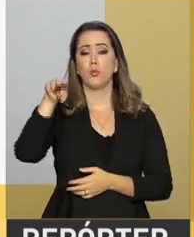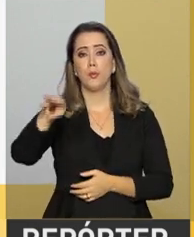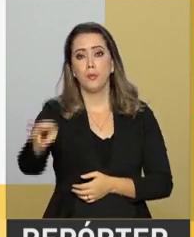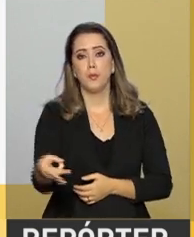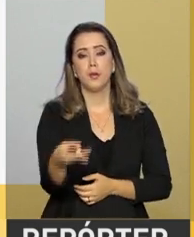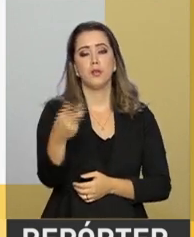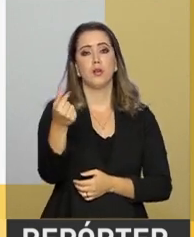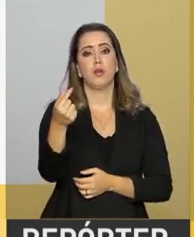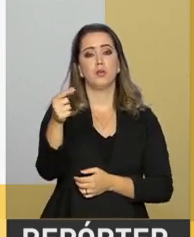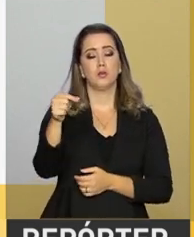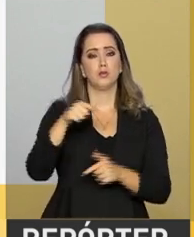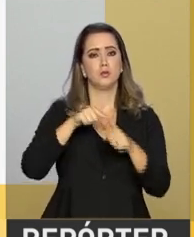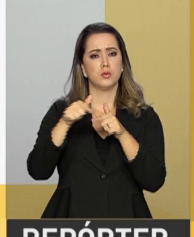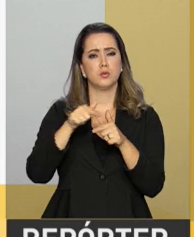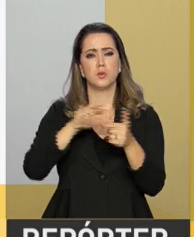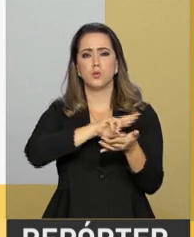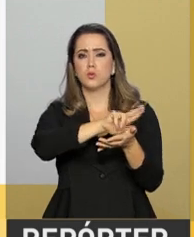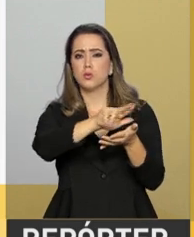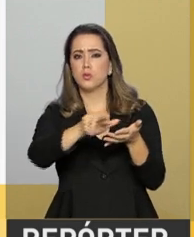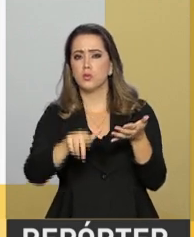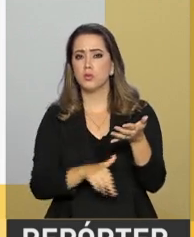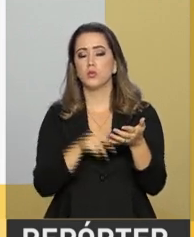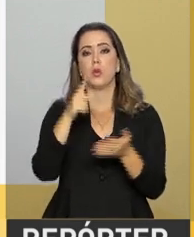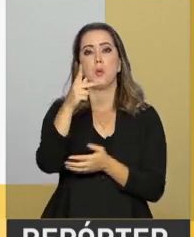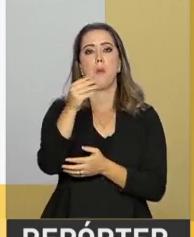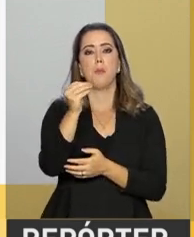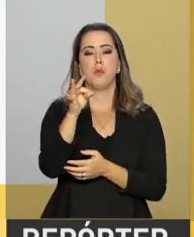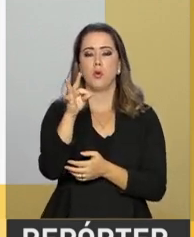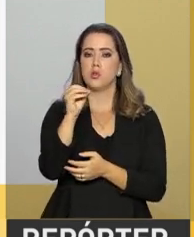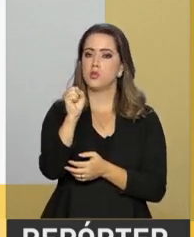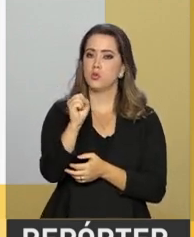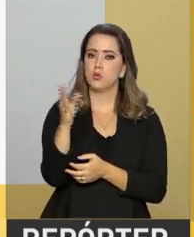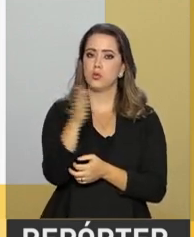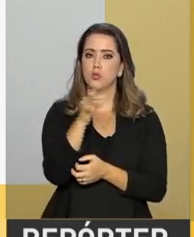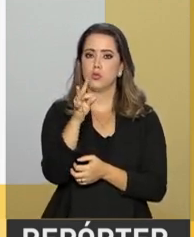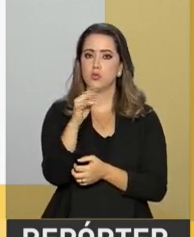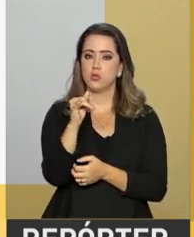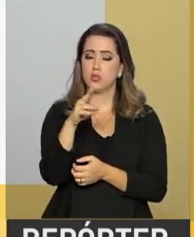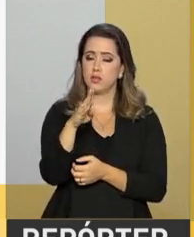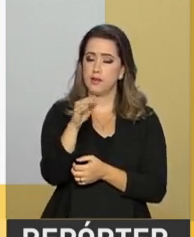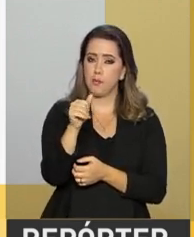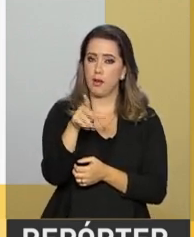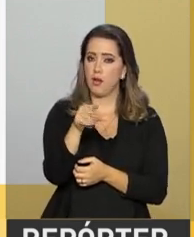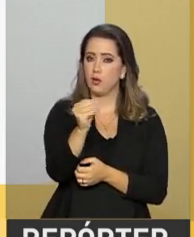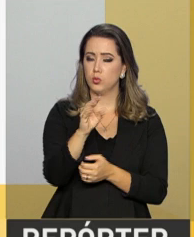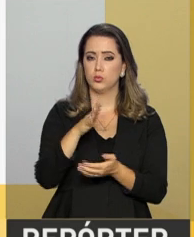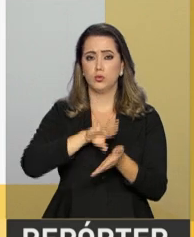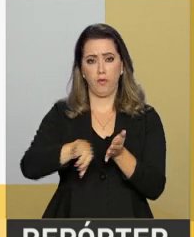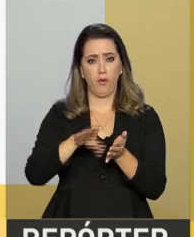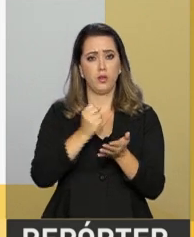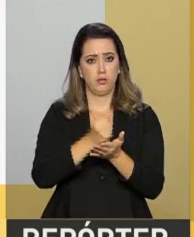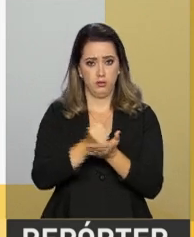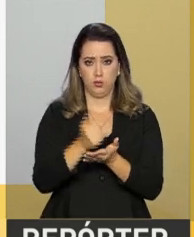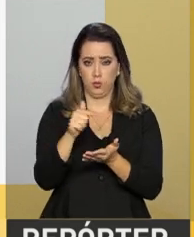é ocupações mais de um milhão e duzentos mil postos de trabalho fora das carteiras assinadas o brasil voltou a crescer